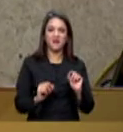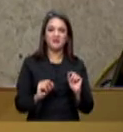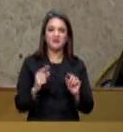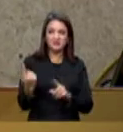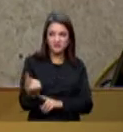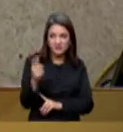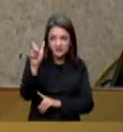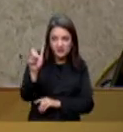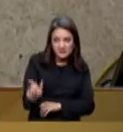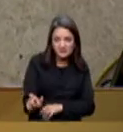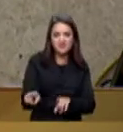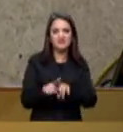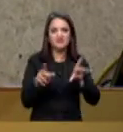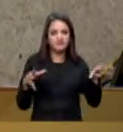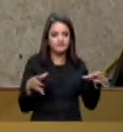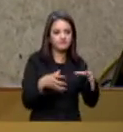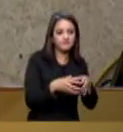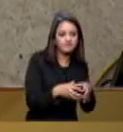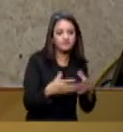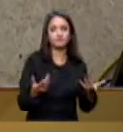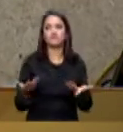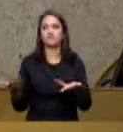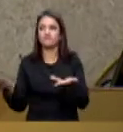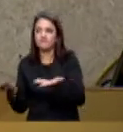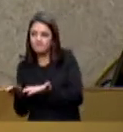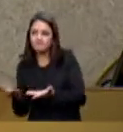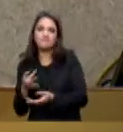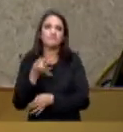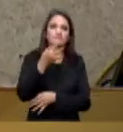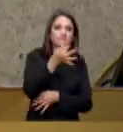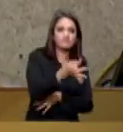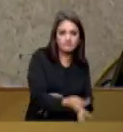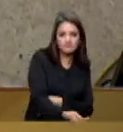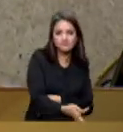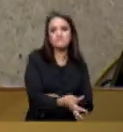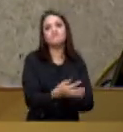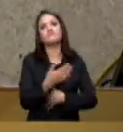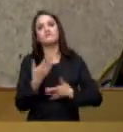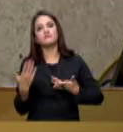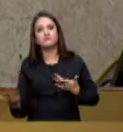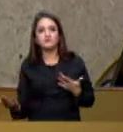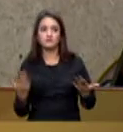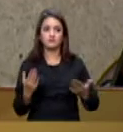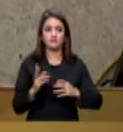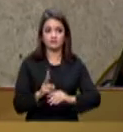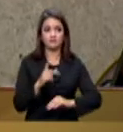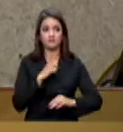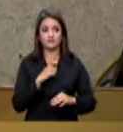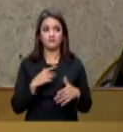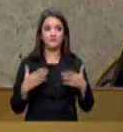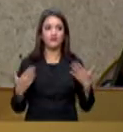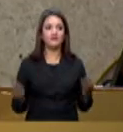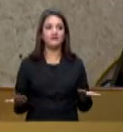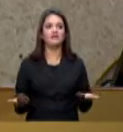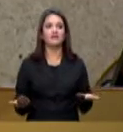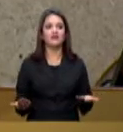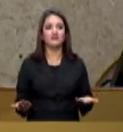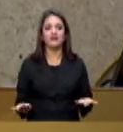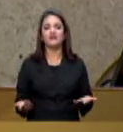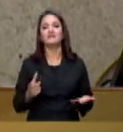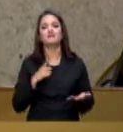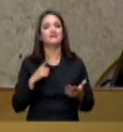e o coletivo, entre o presente e o futuro. Nessa chave, os serviços